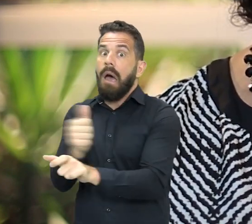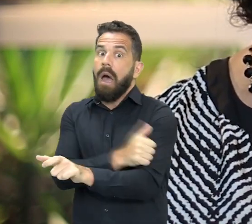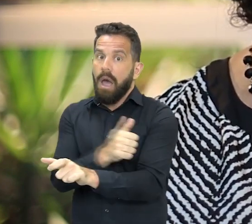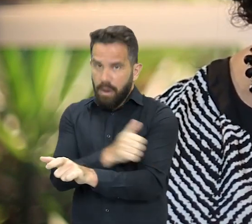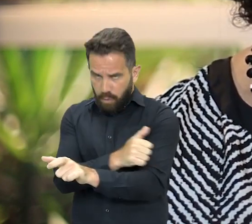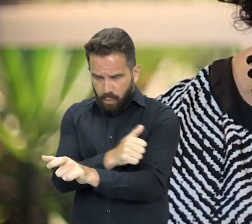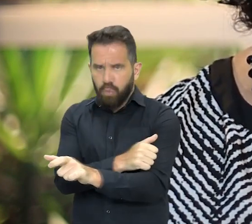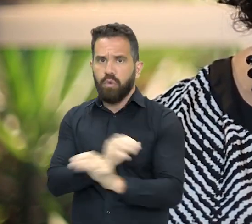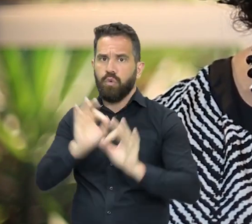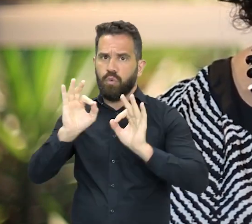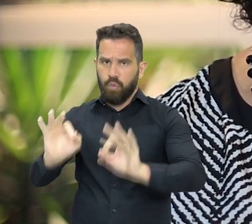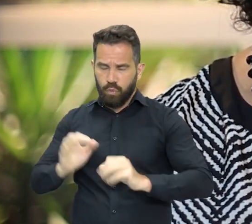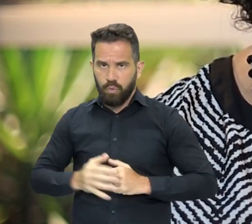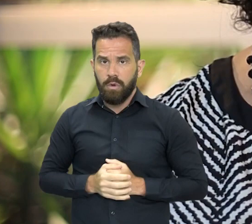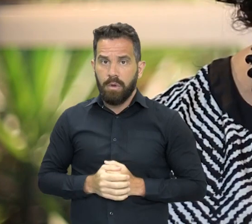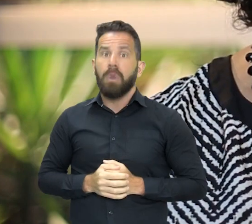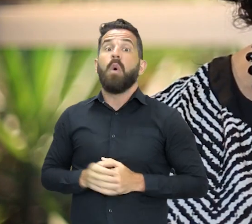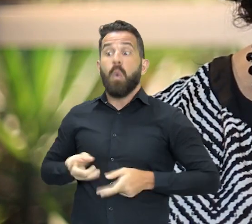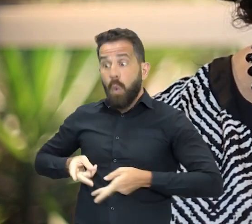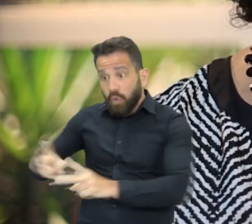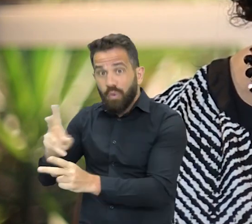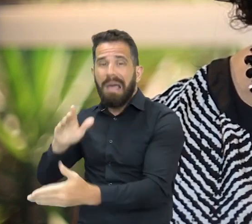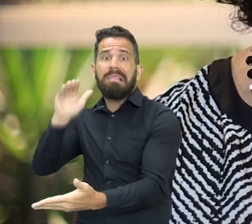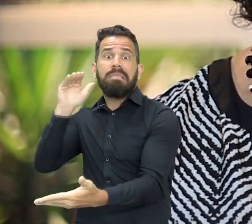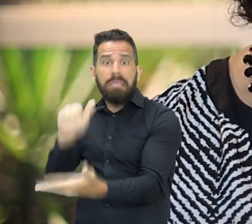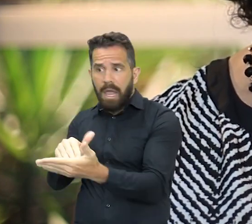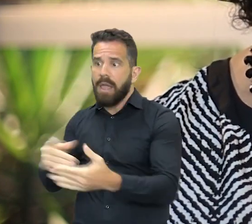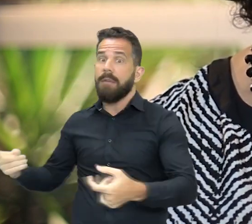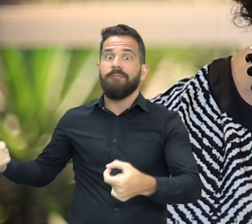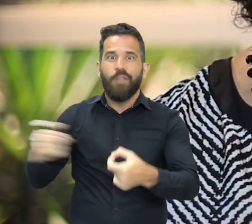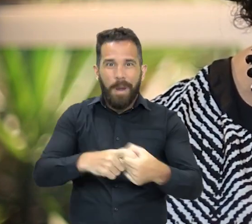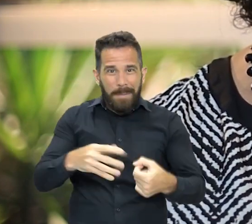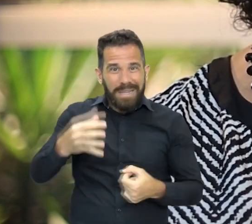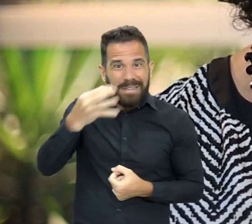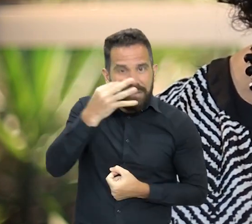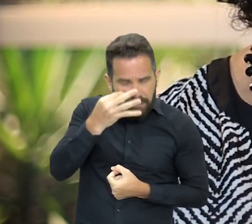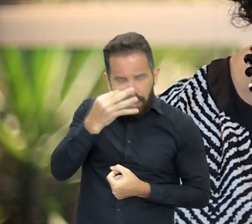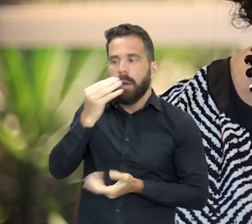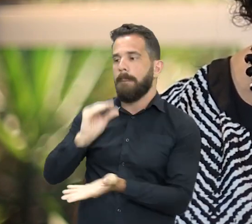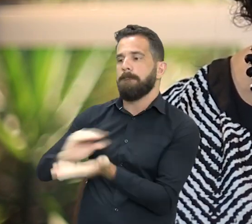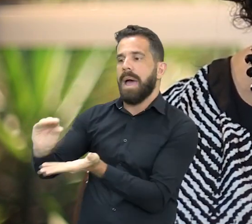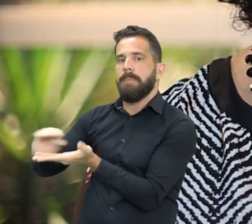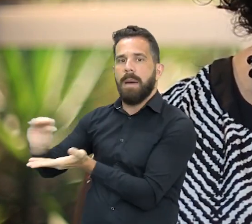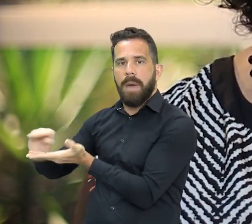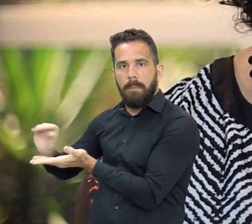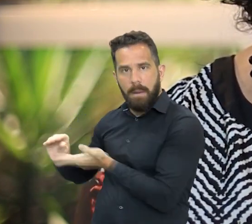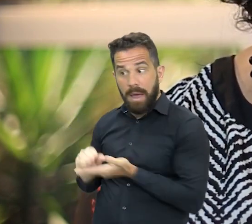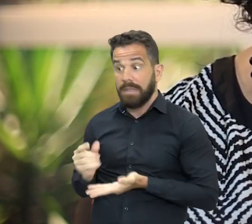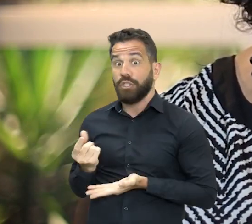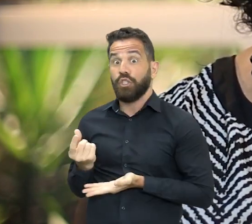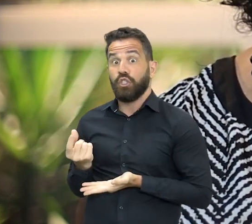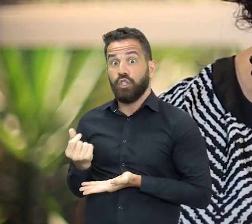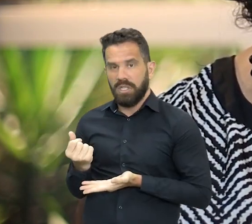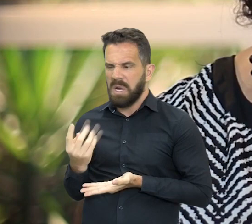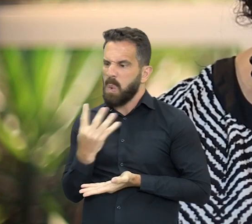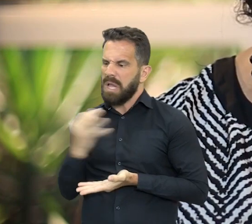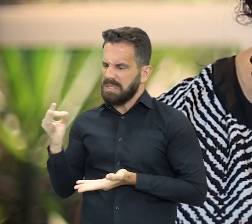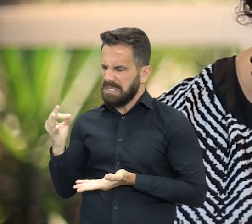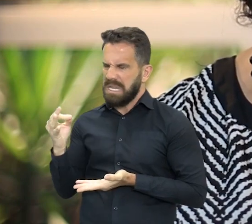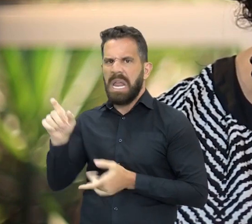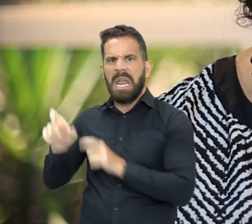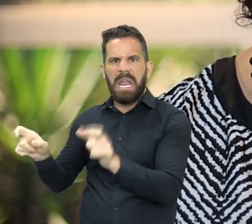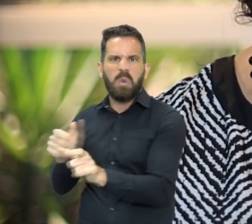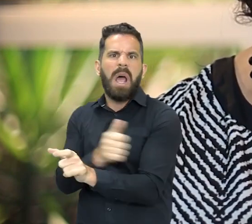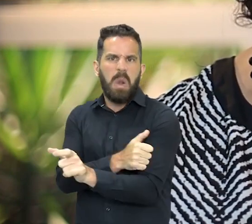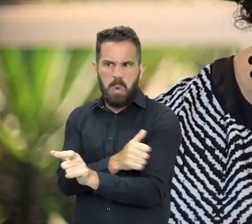esses estudantes. Nós continuamos até o retorno total das aulas, nós continuamos a pagar este pacote